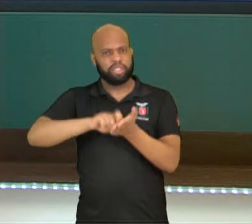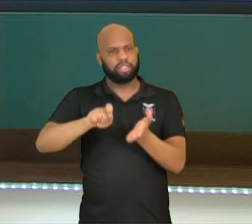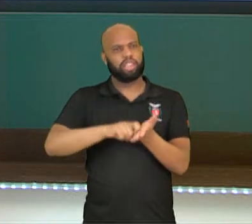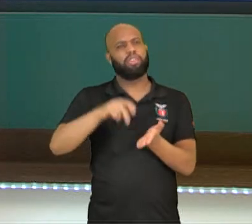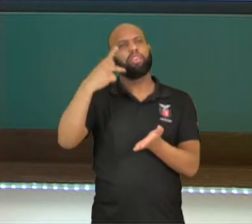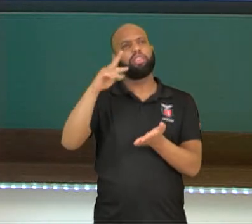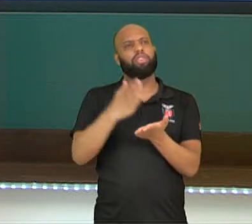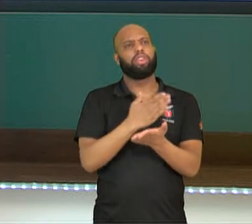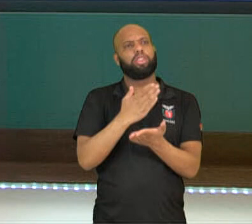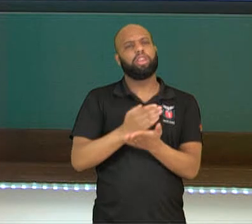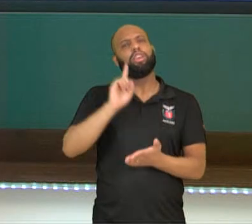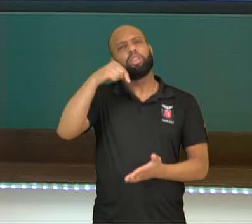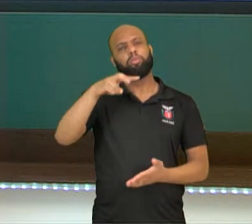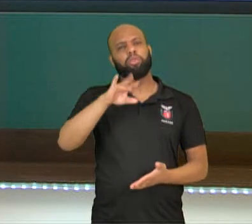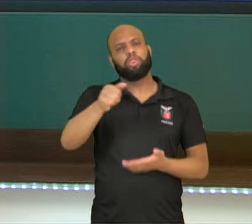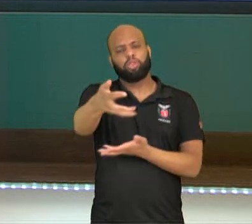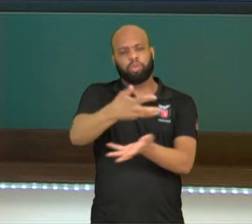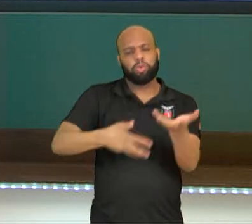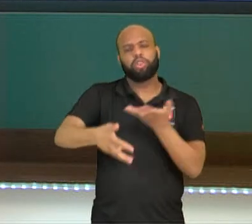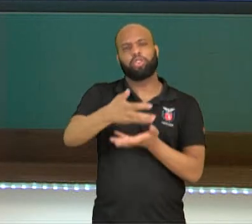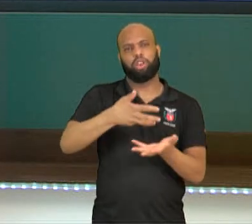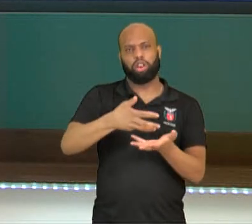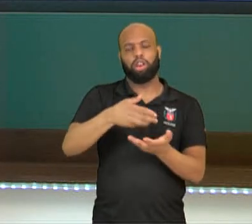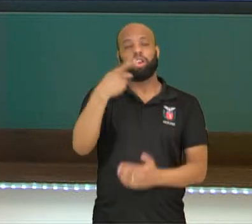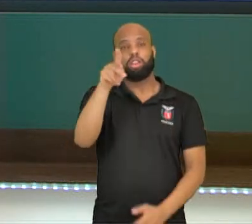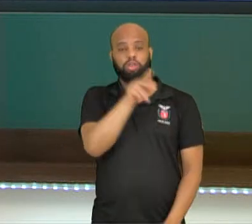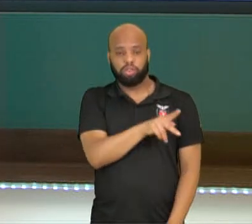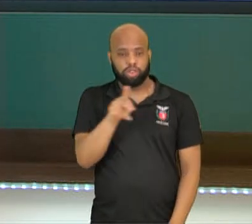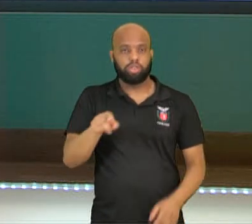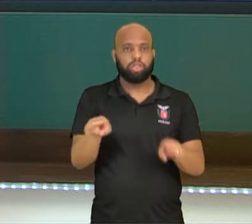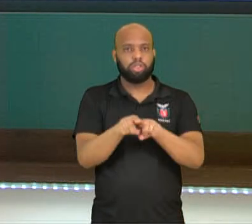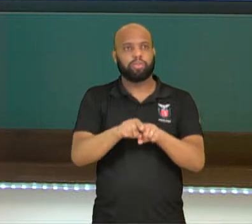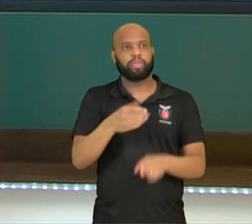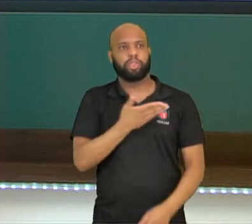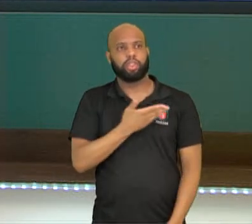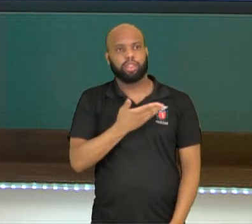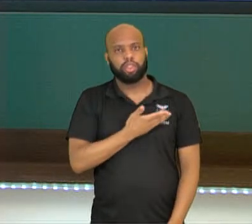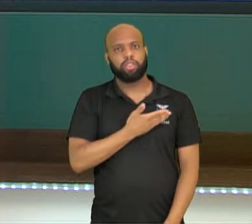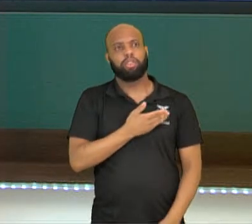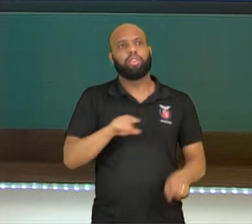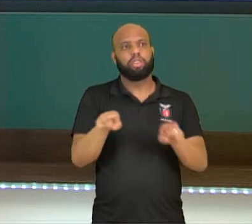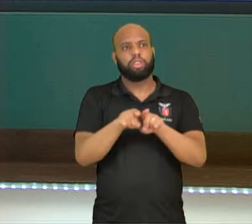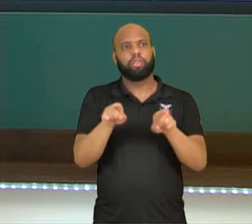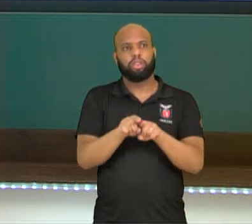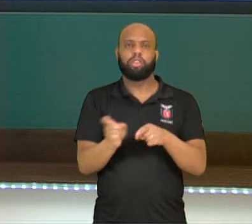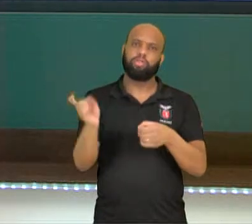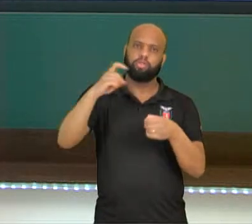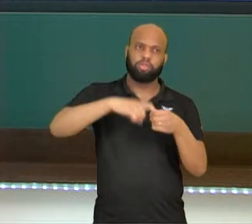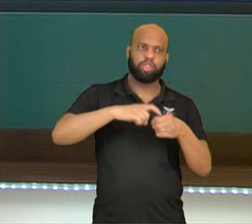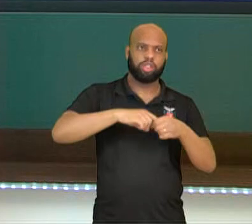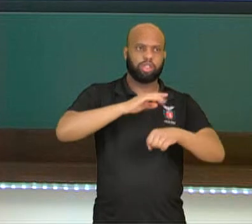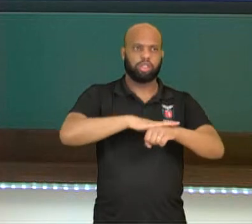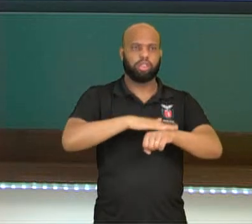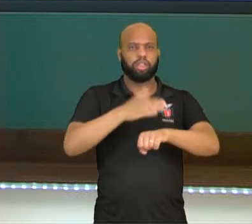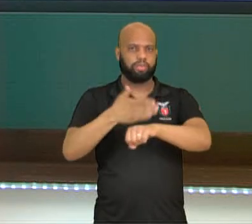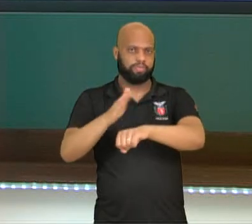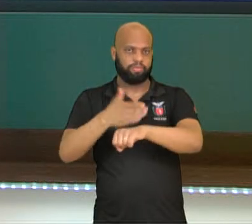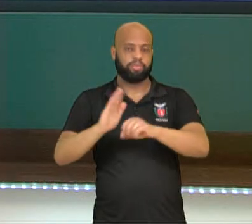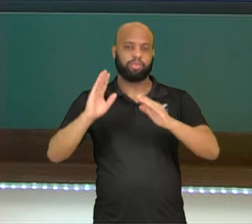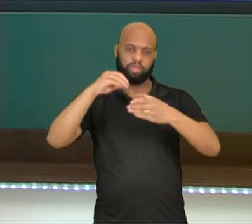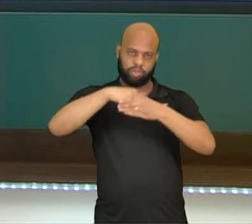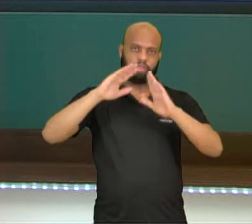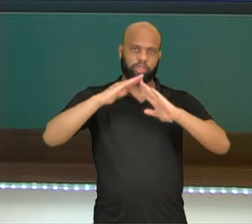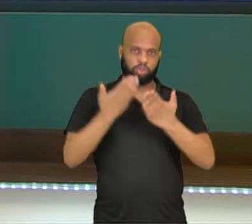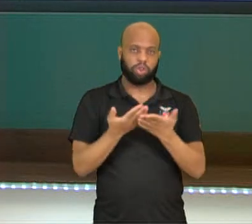caderno de vocês para depois compartilhar, tanto com os professores, via Meet, ou quando nós voltarmos para o nosso momento de prática na escola.